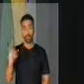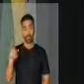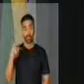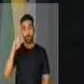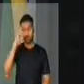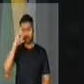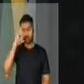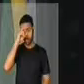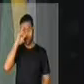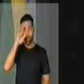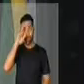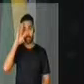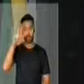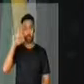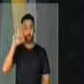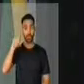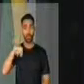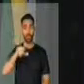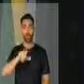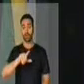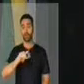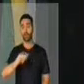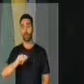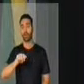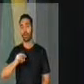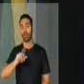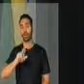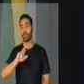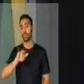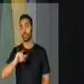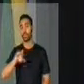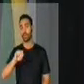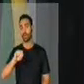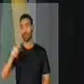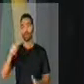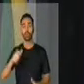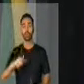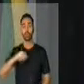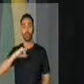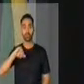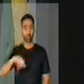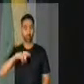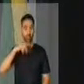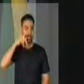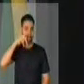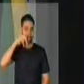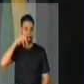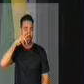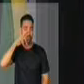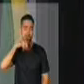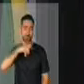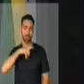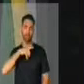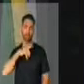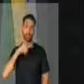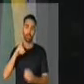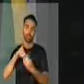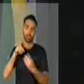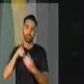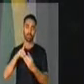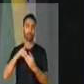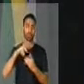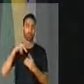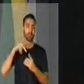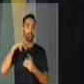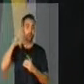principal hospital, que é o Hospital Fundação Laureano, na cidade de João Pessoa, que atende a todos os paraibanos, ministro, e além do